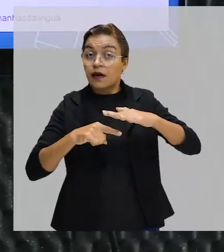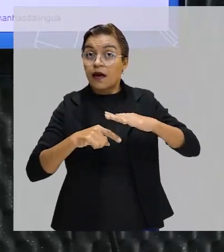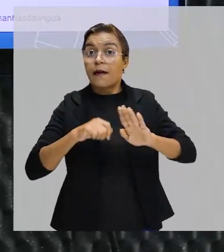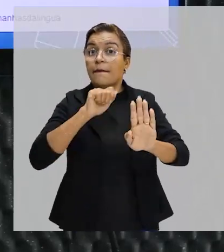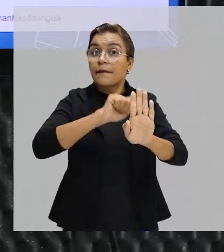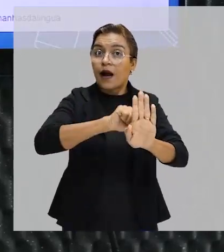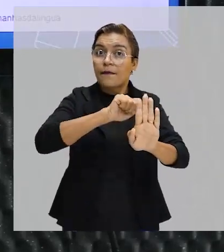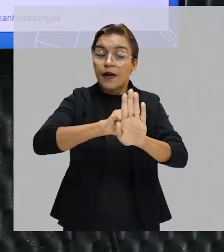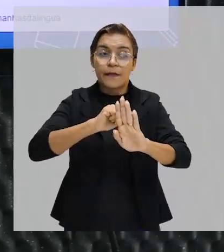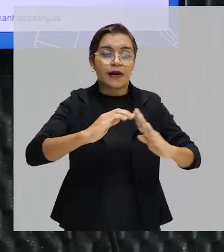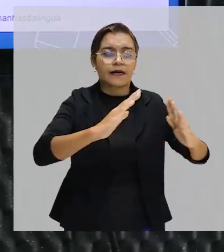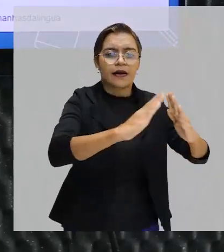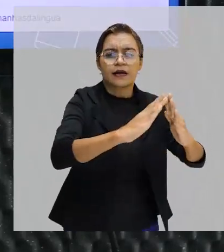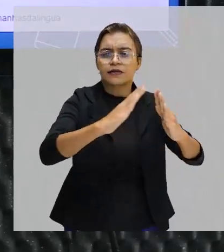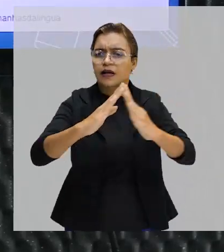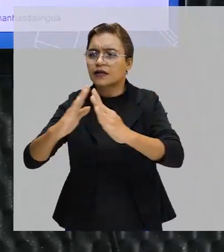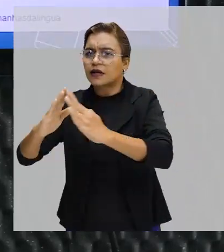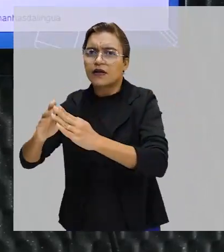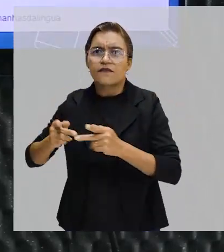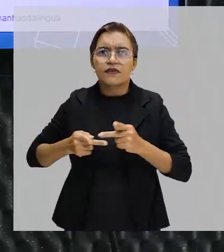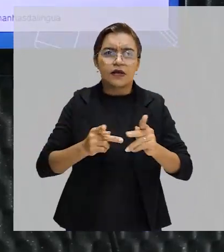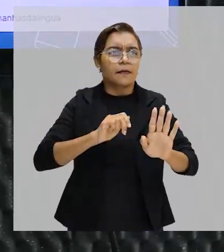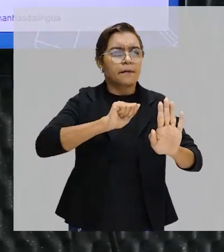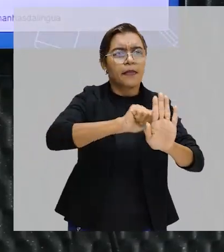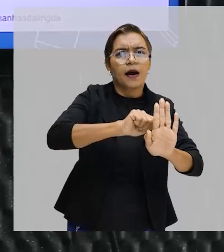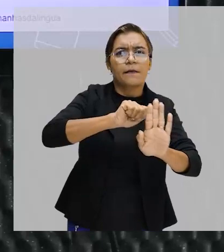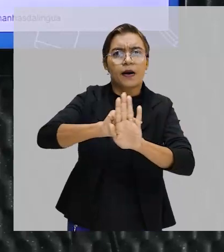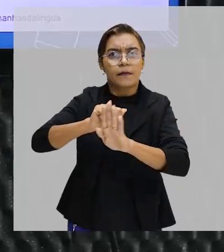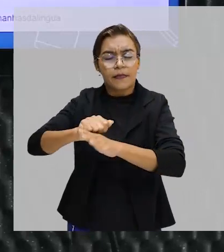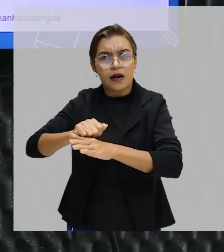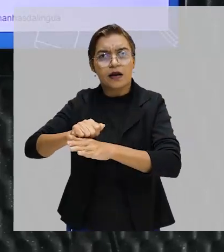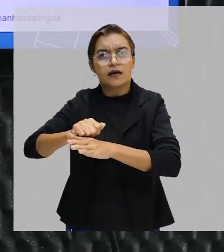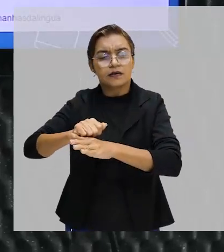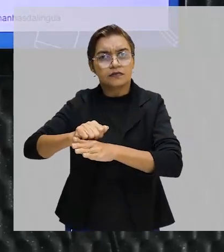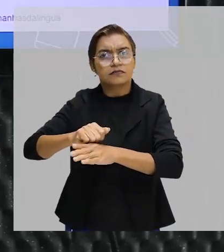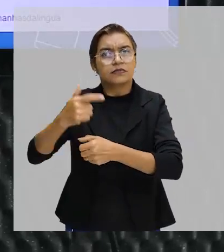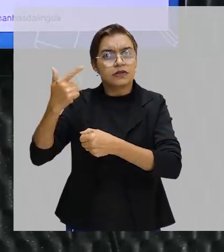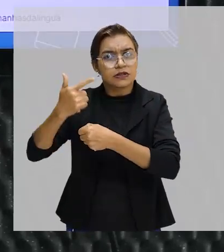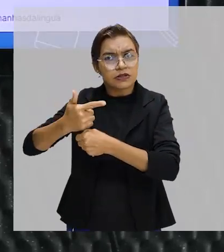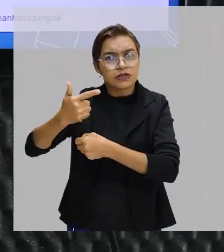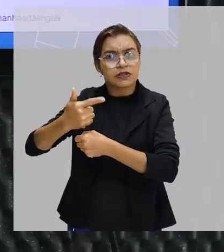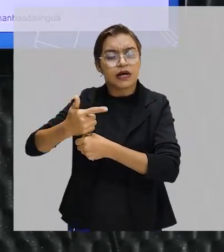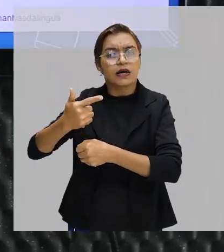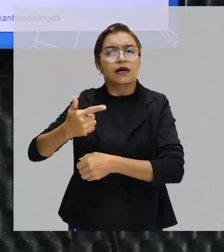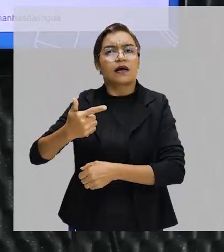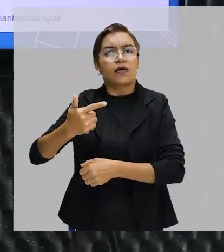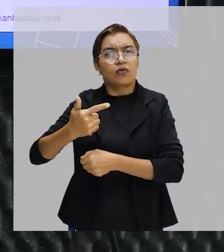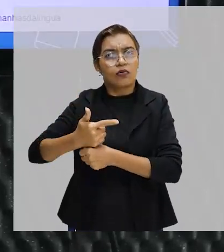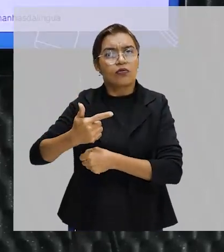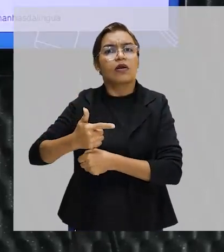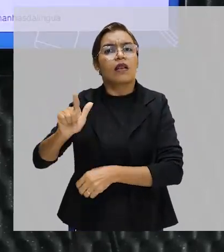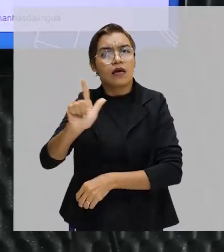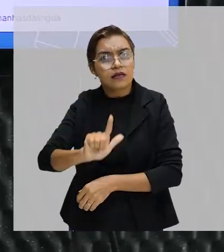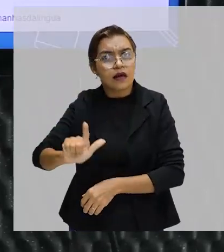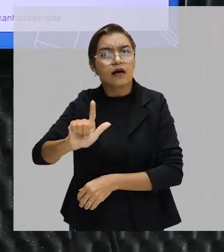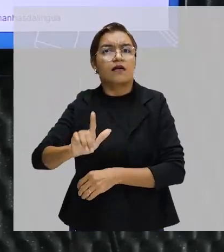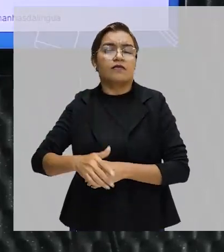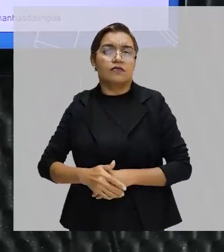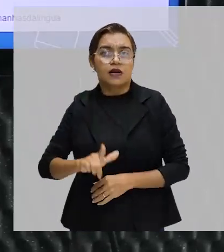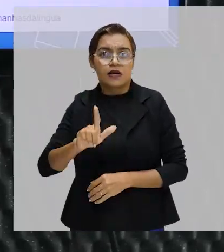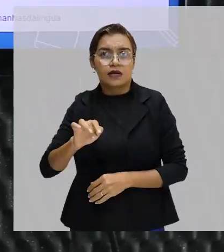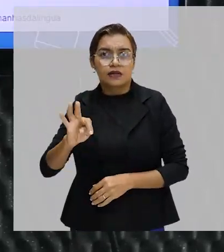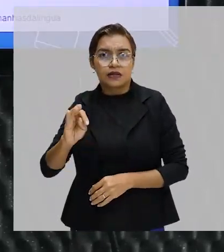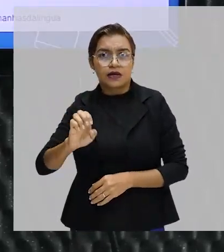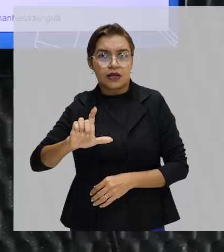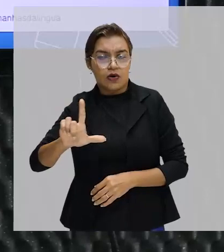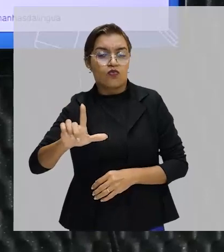em porta, literalmente, né? Quando a gente fala literalmente, quer dizer, né, no sentido expresso mesmo da palavra. Então, ó,